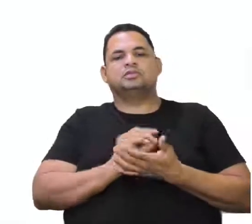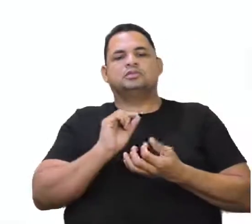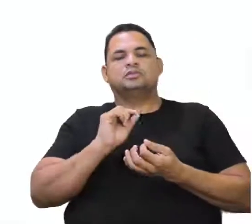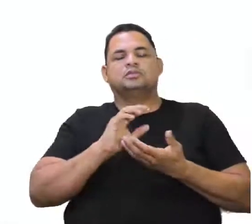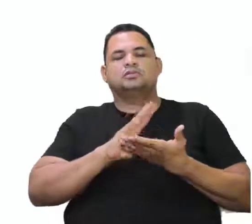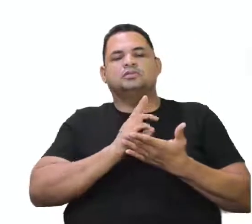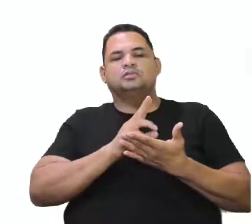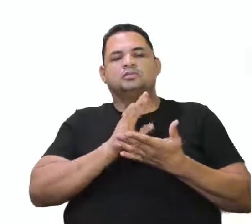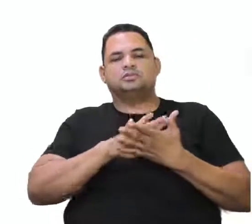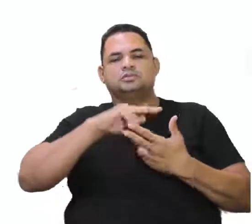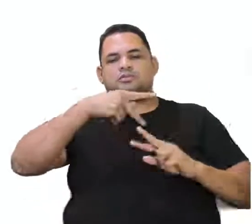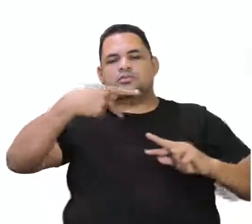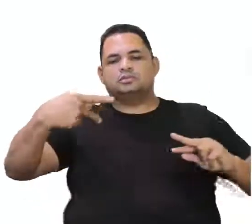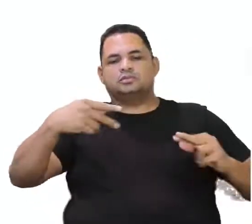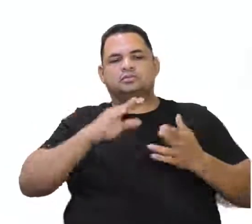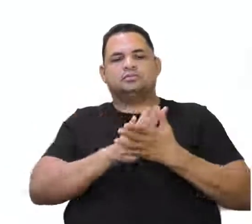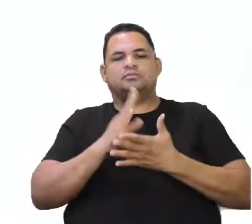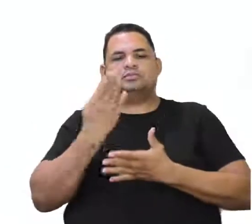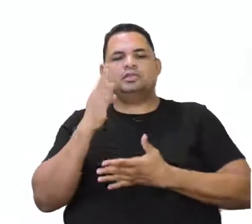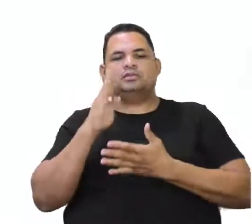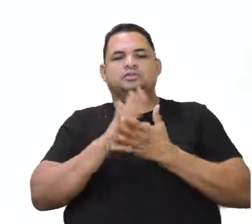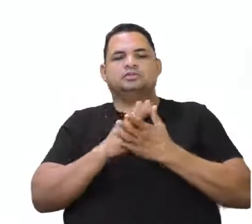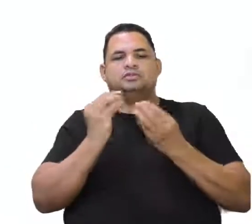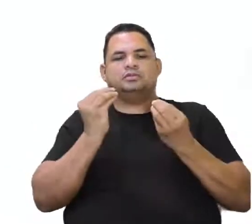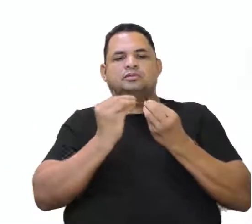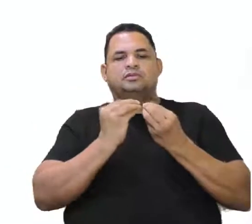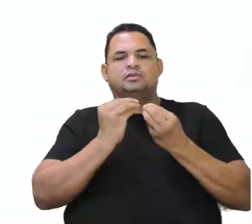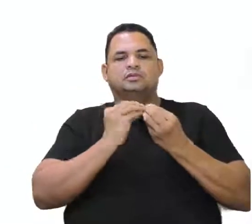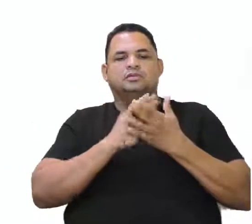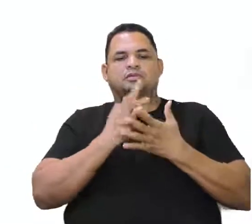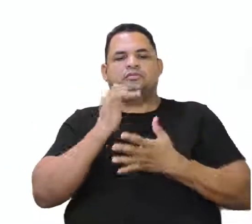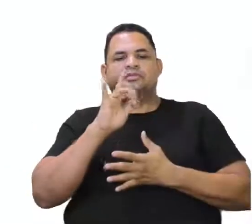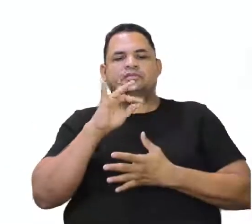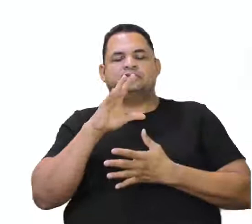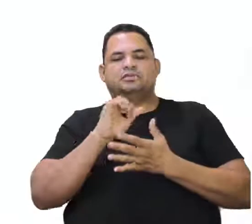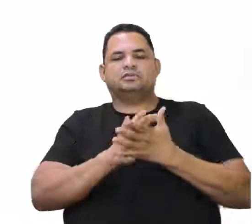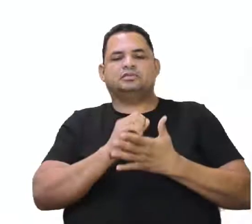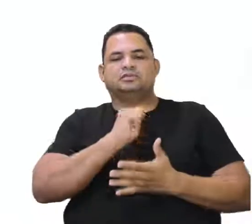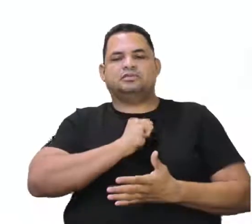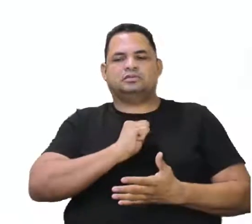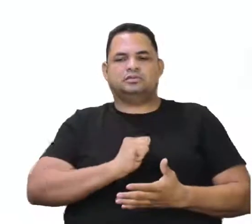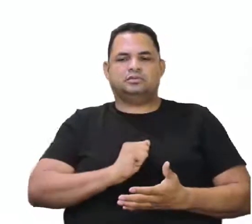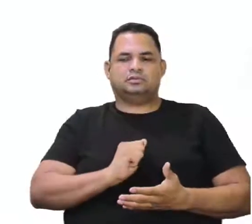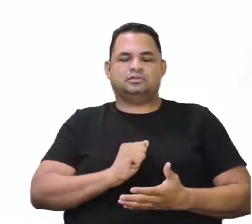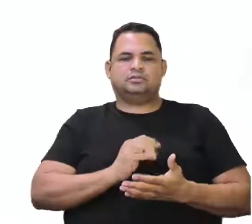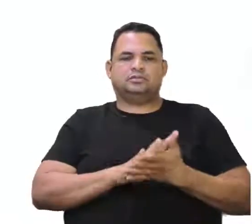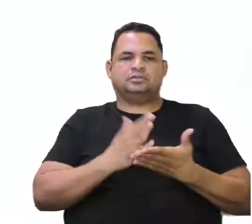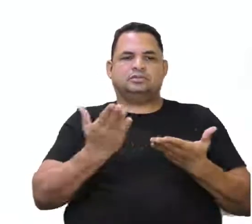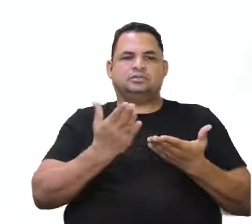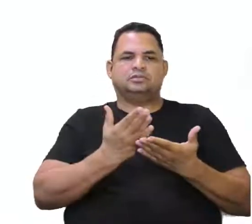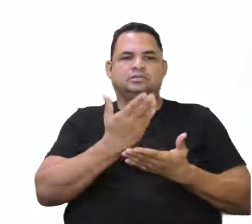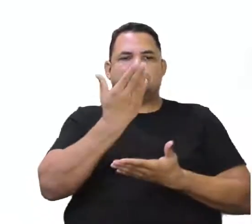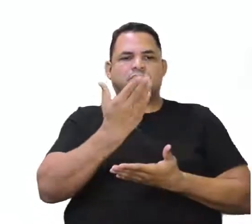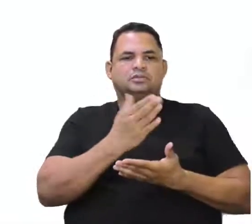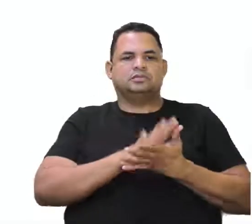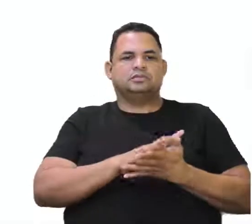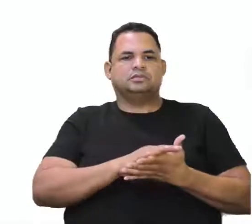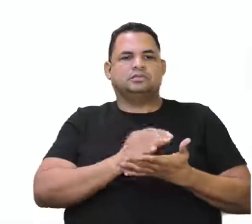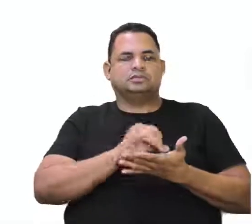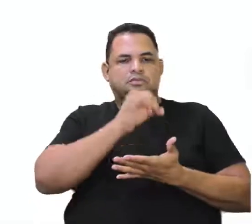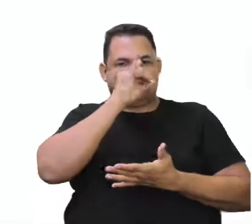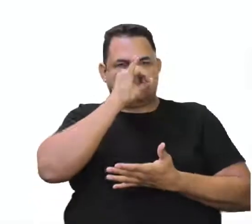dos processos genéticos, da biologia molecular, da fisiologia e da anatomia. E a gente está vendo aí os catetinhos,